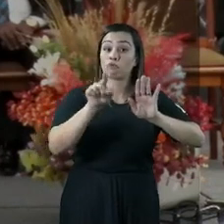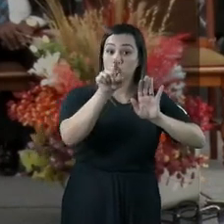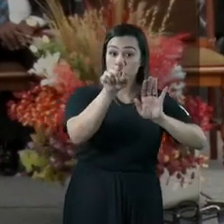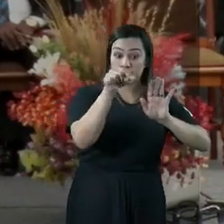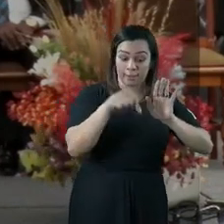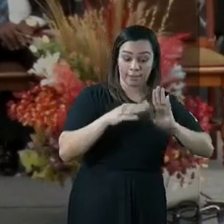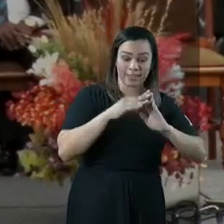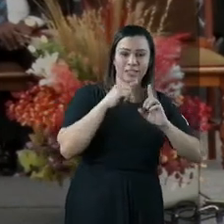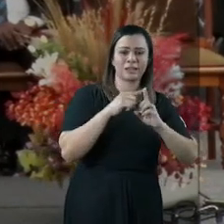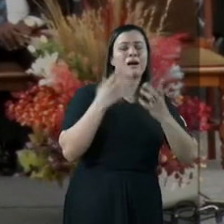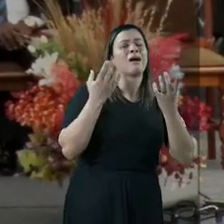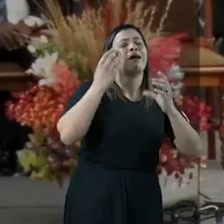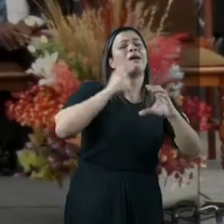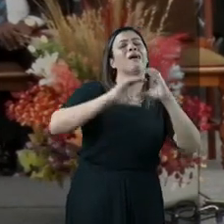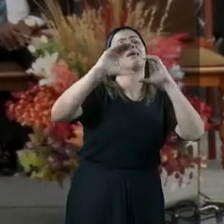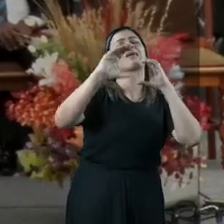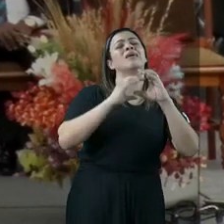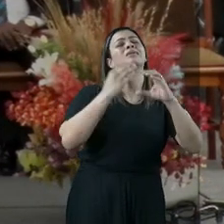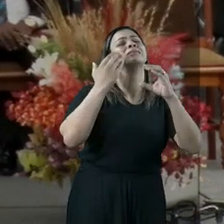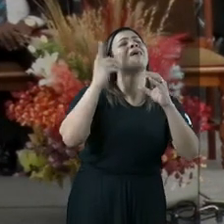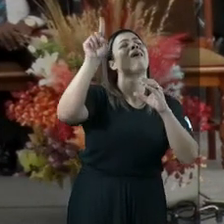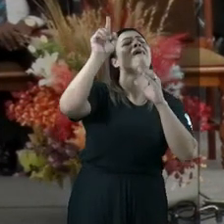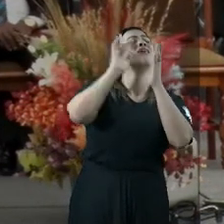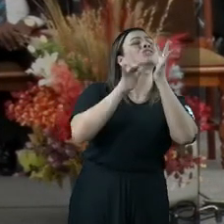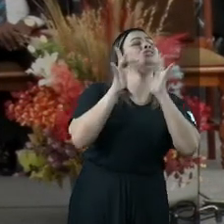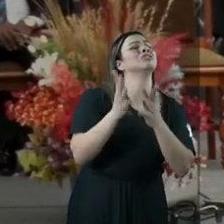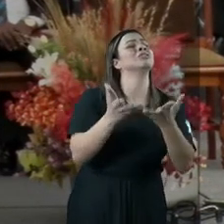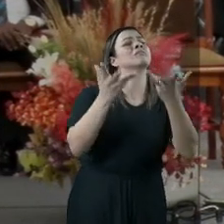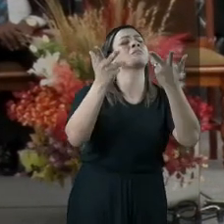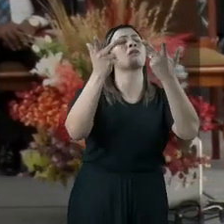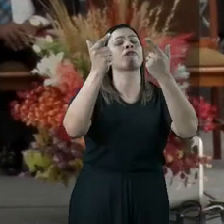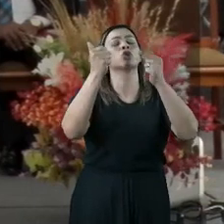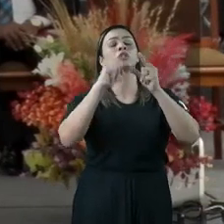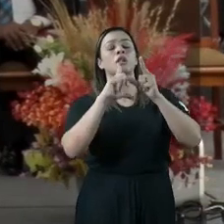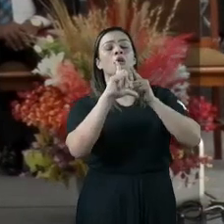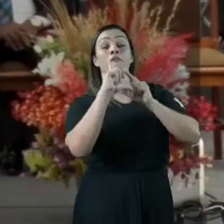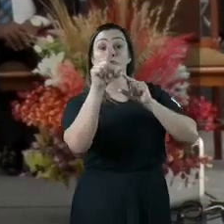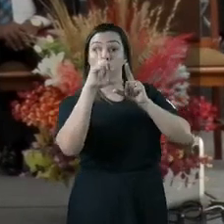aqui e mandar ele para o Gólgota quando você sair daqui.